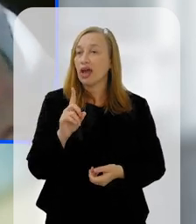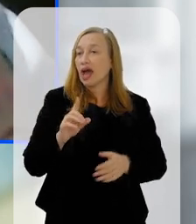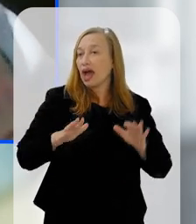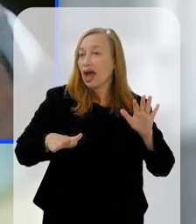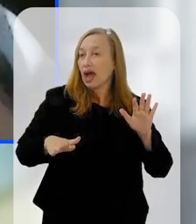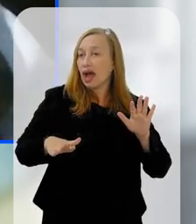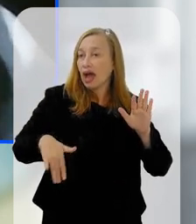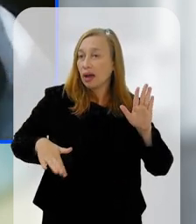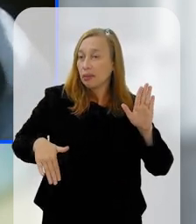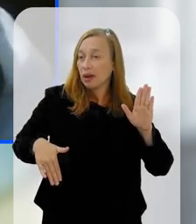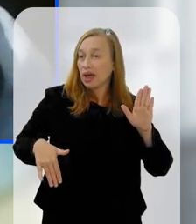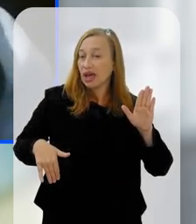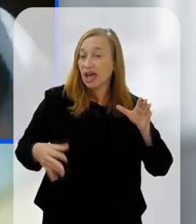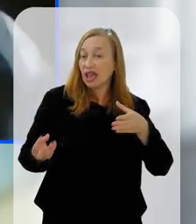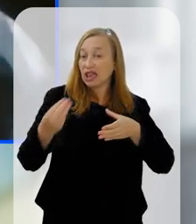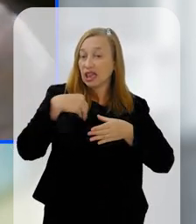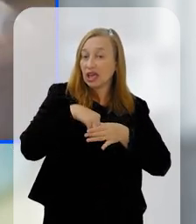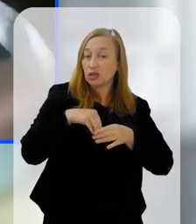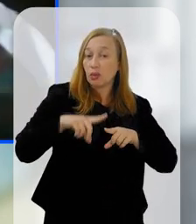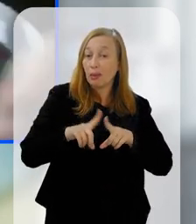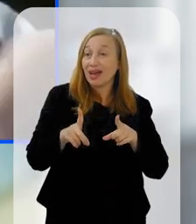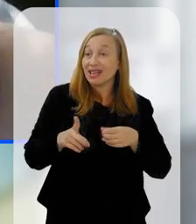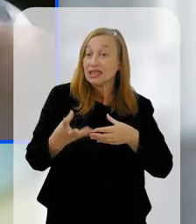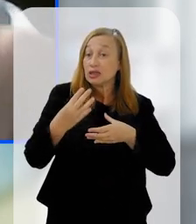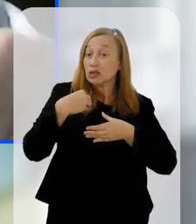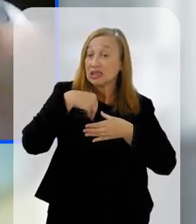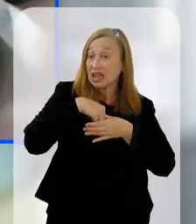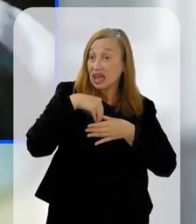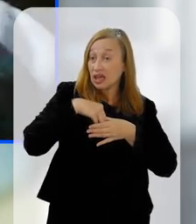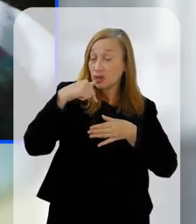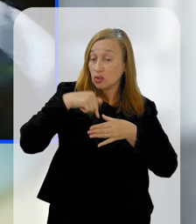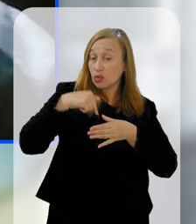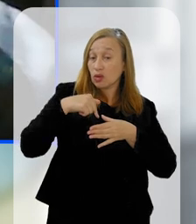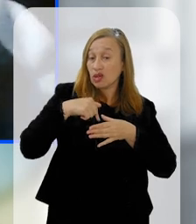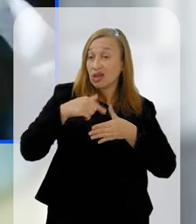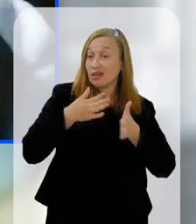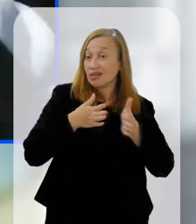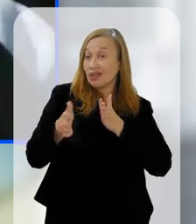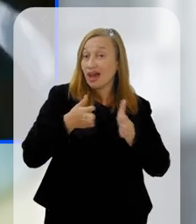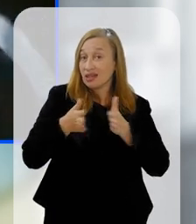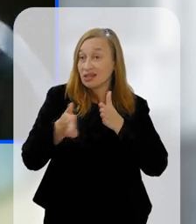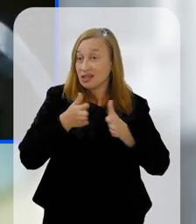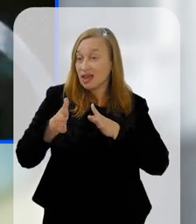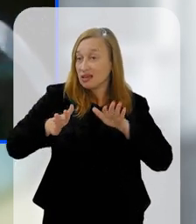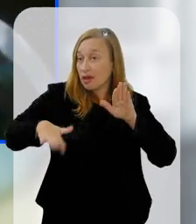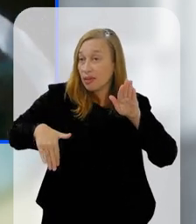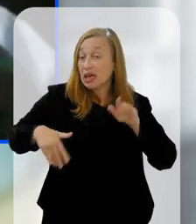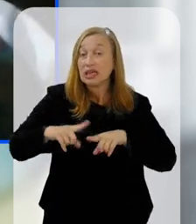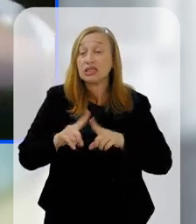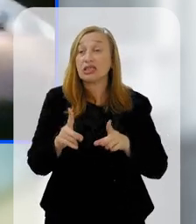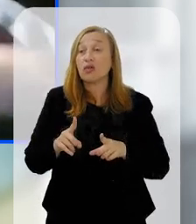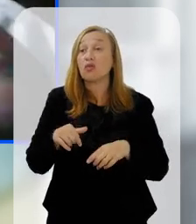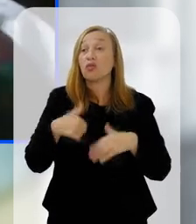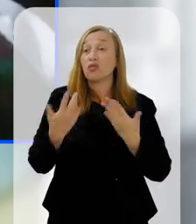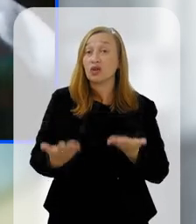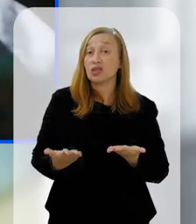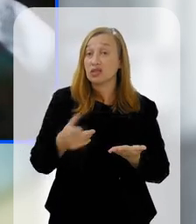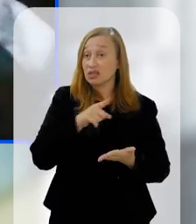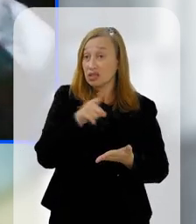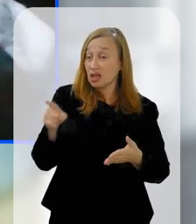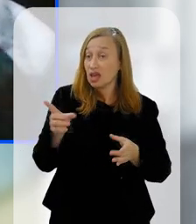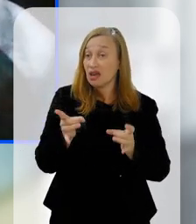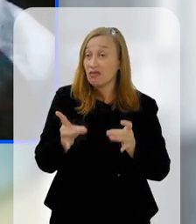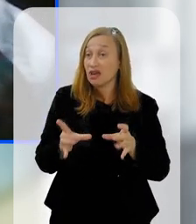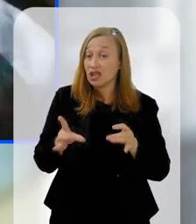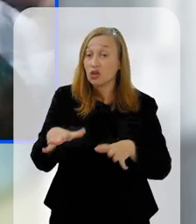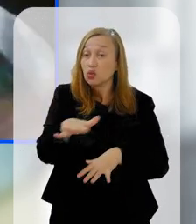eles dizem que não é a praia, que é a parte de dentro, mas é exatamente a parte que dá acesso à praia. Então, você